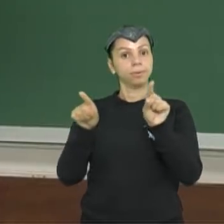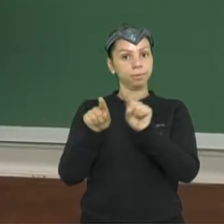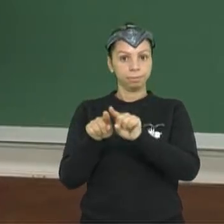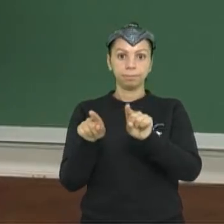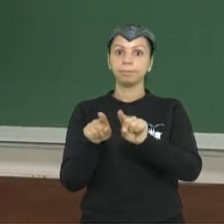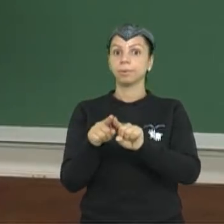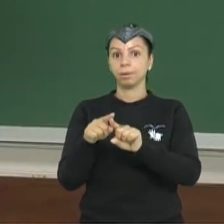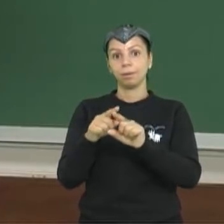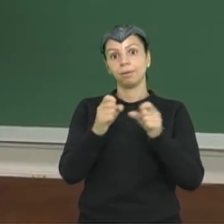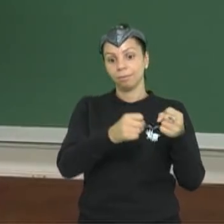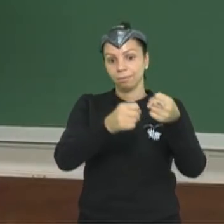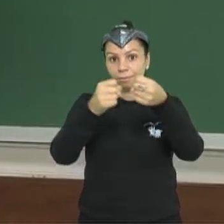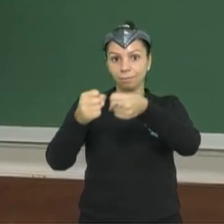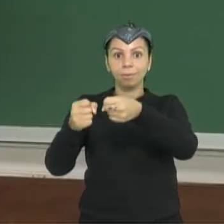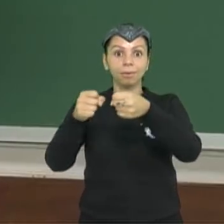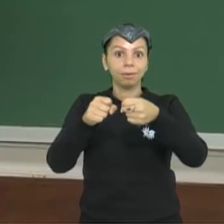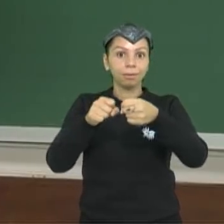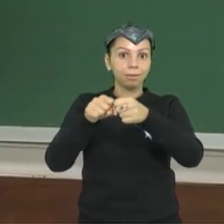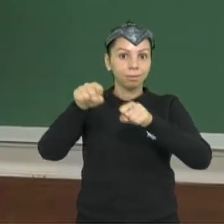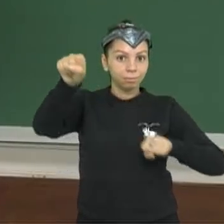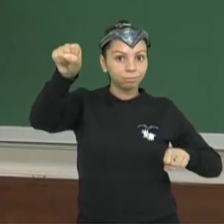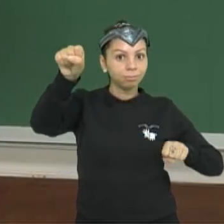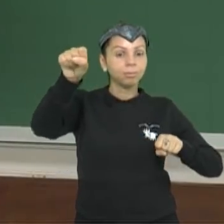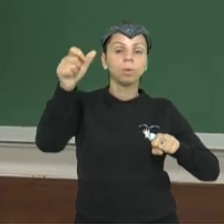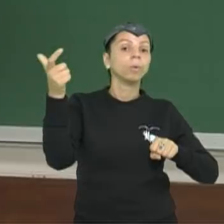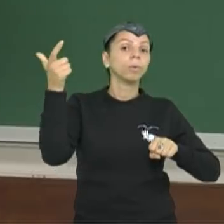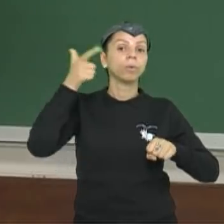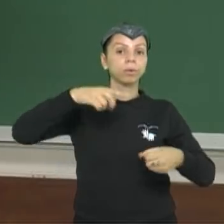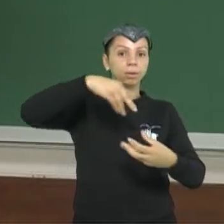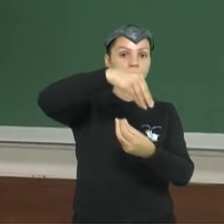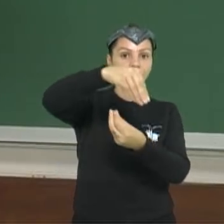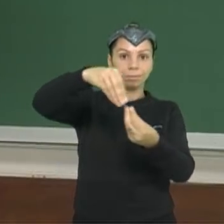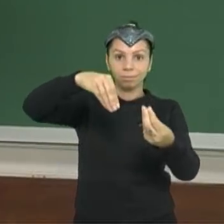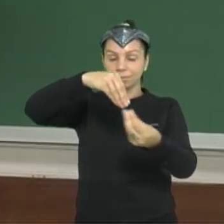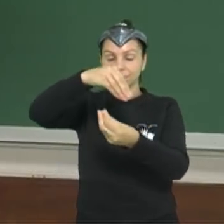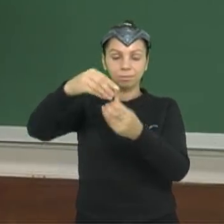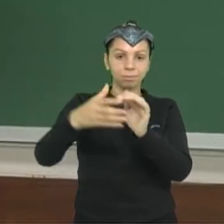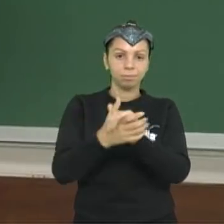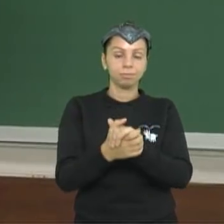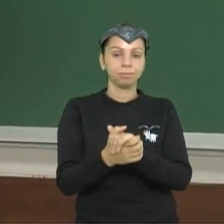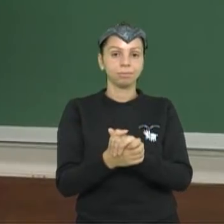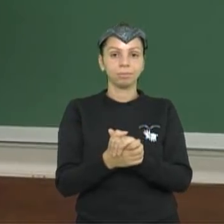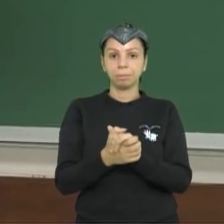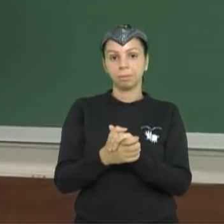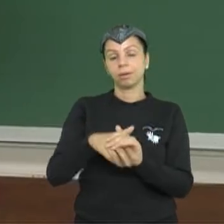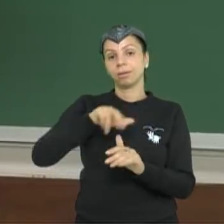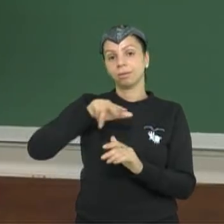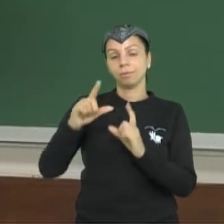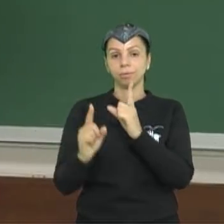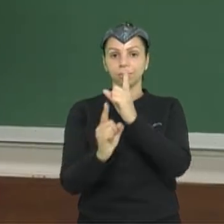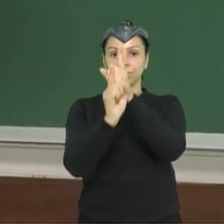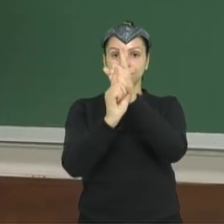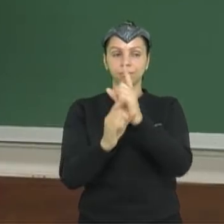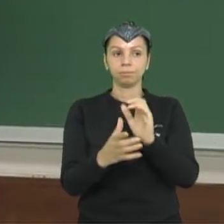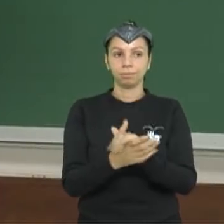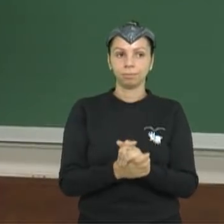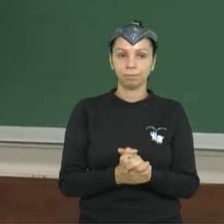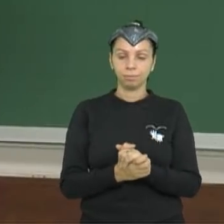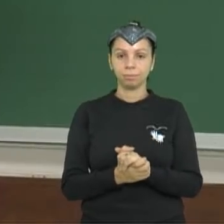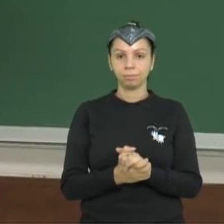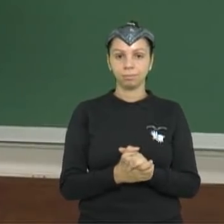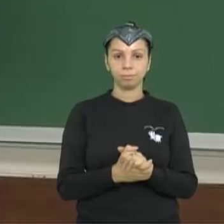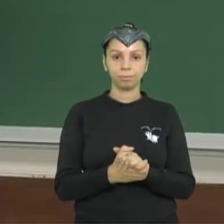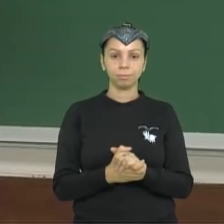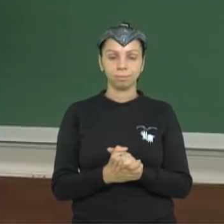dos superpoderes dele, né? Conseguir se camuflar para ele não ser encontrado. Ele é